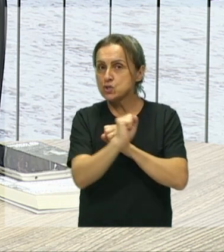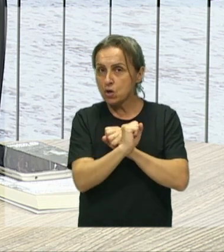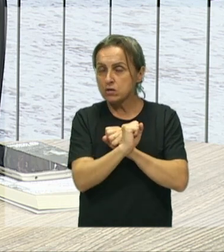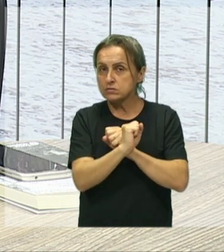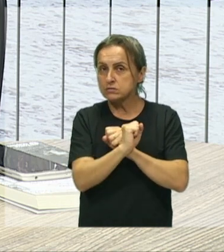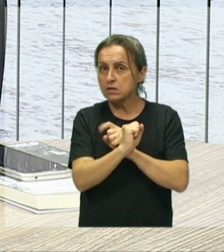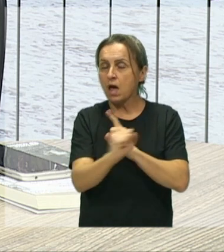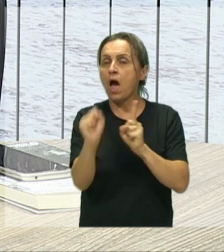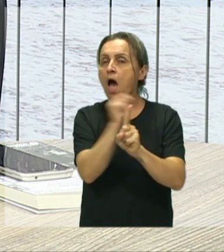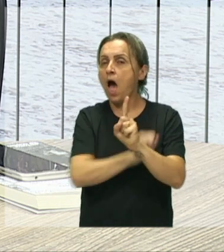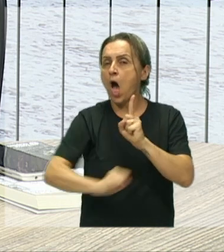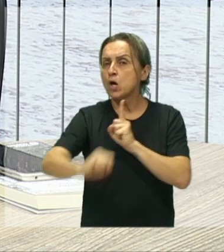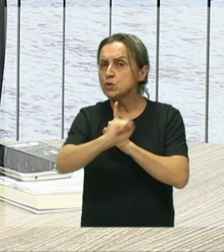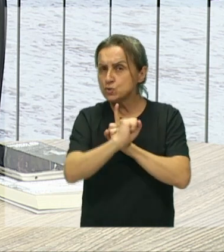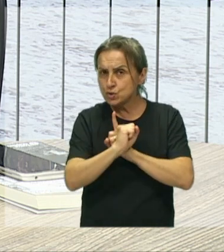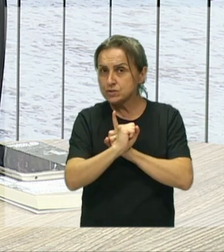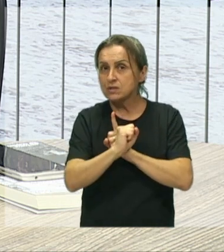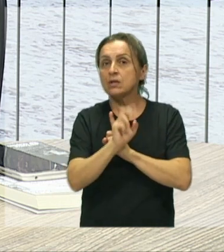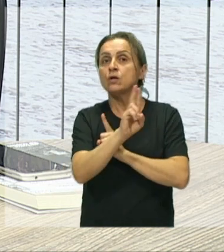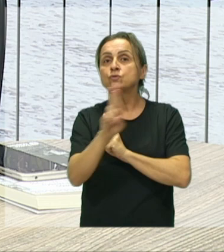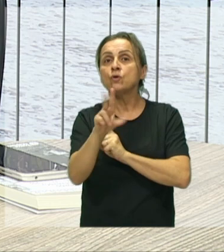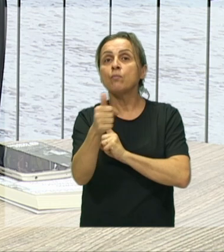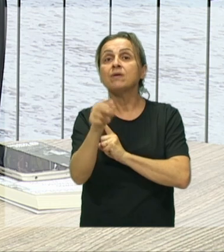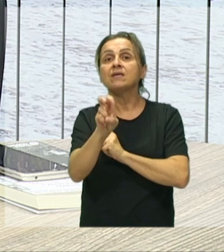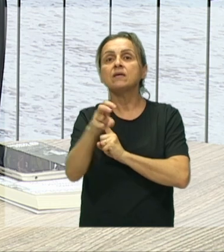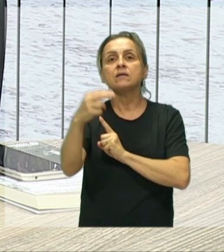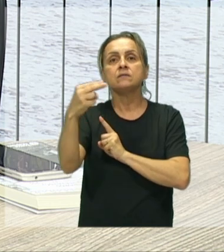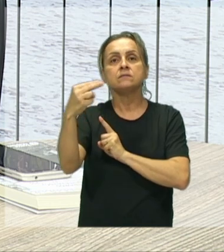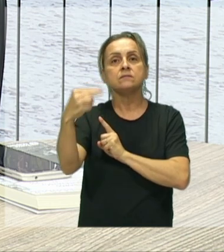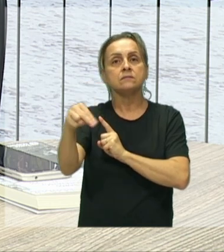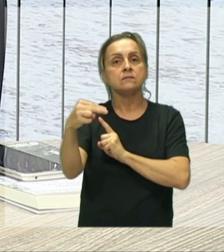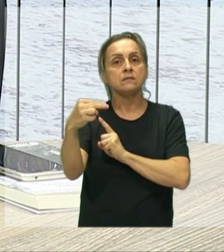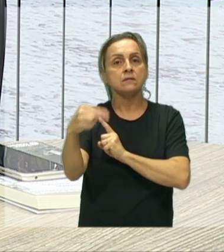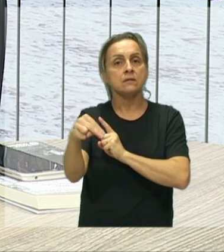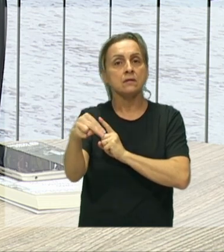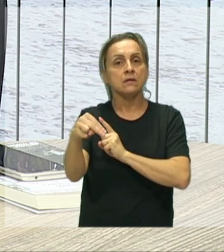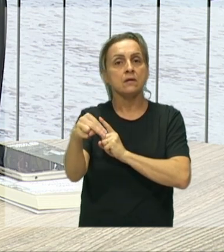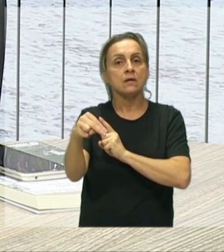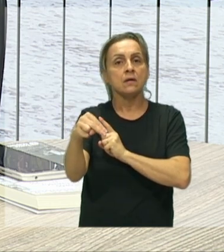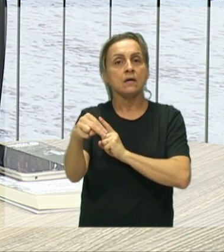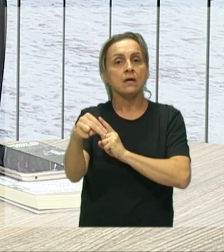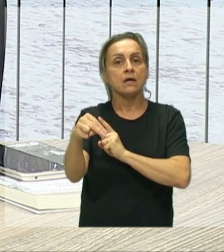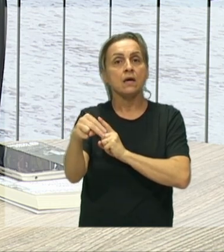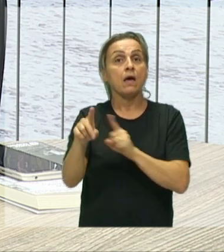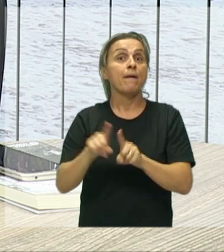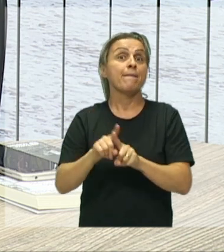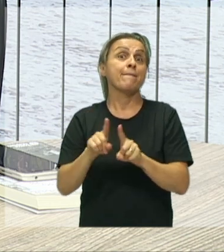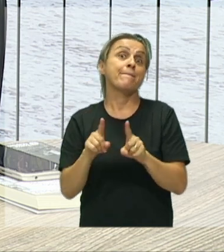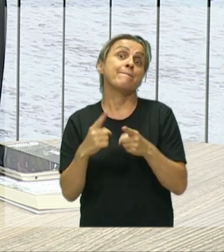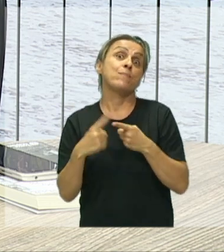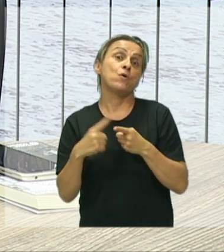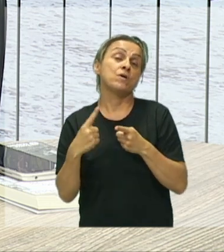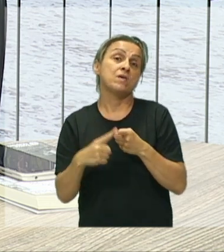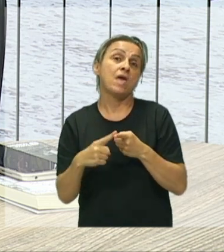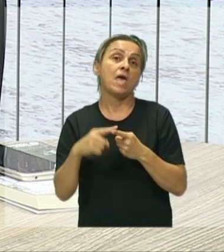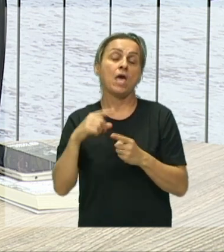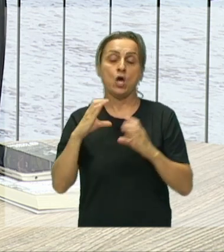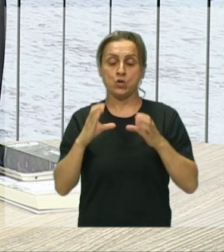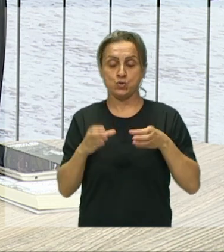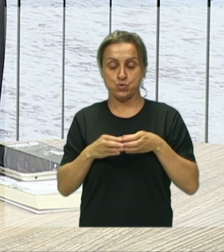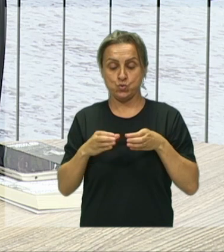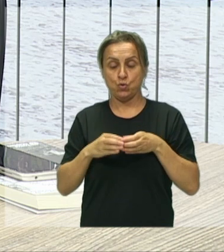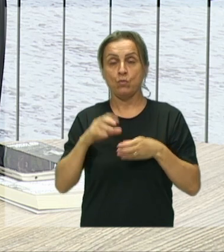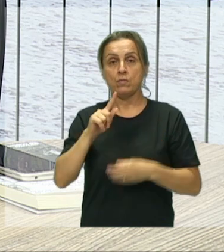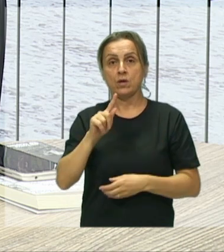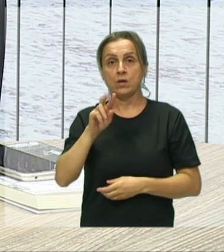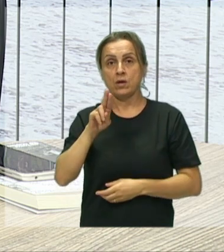pobre, negra, mestiça, não podia dançar no clube de elite, que era o Clube Guarani. Então, que está aí até